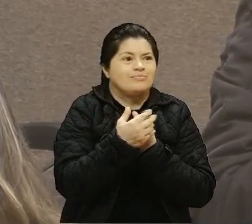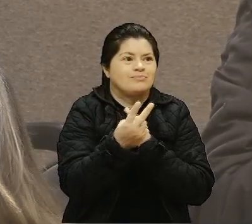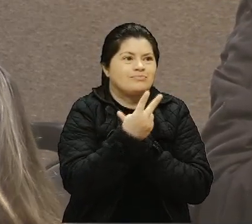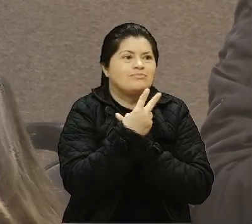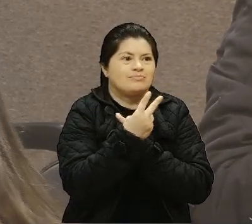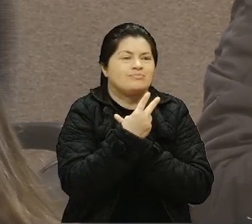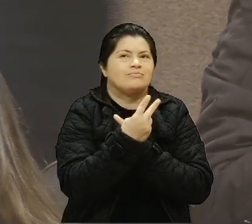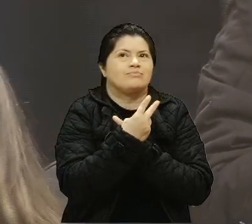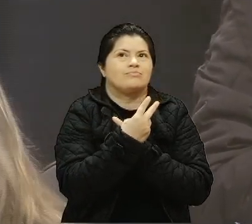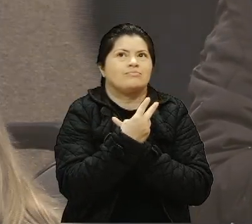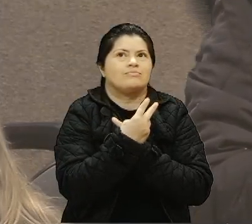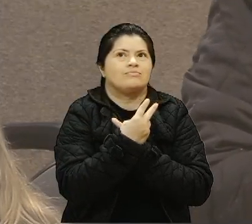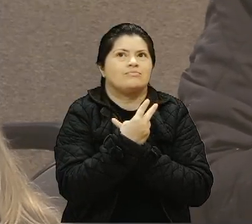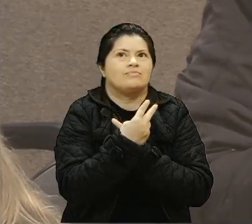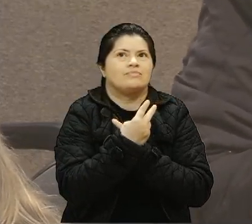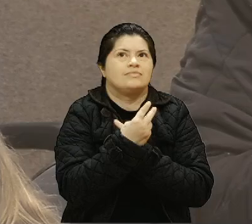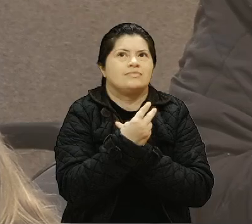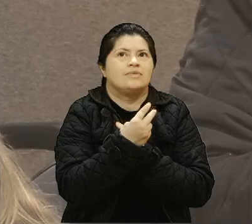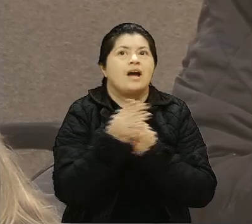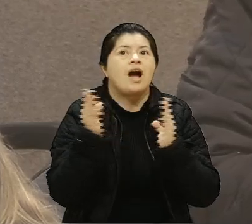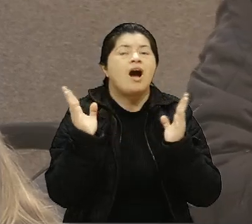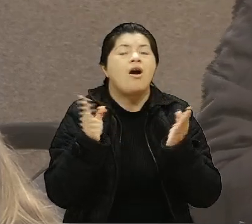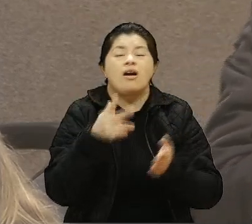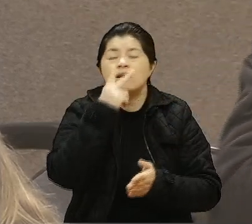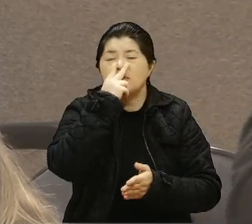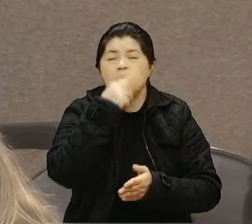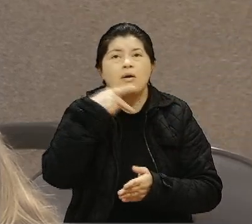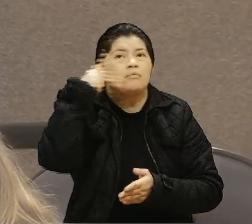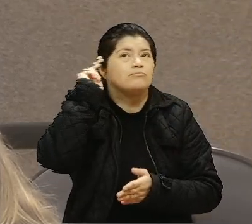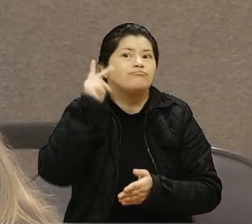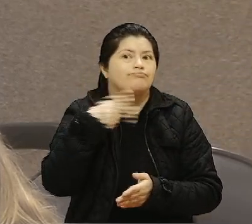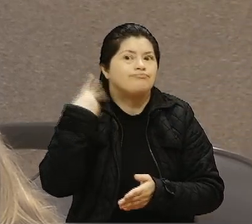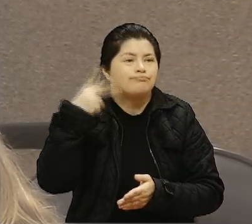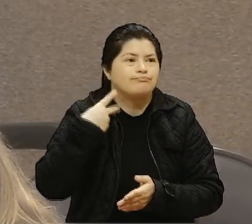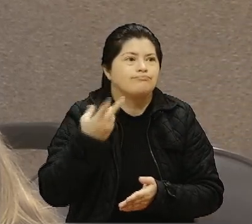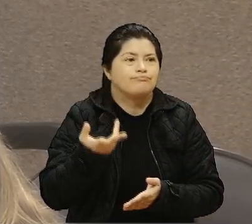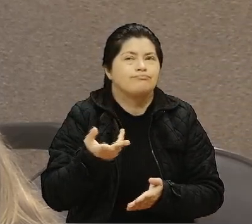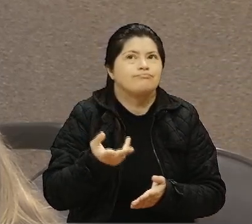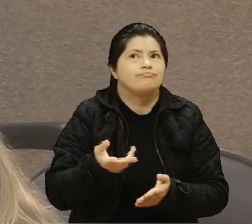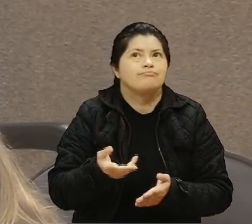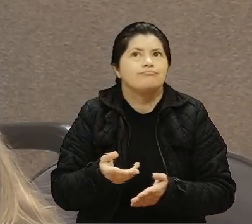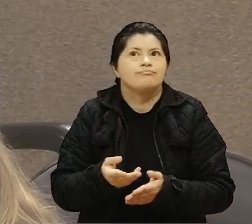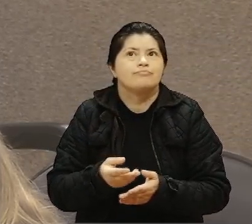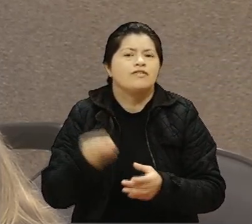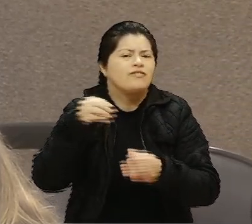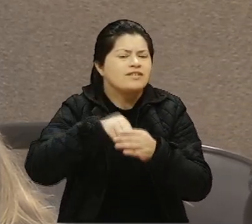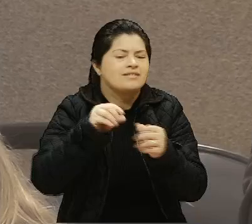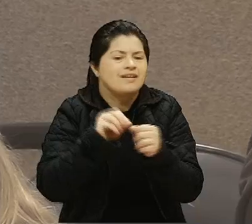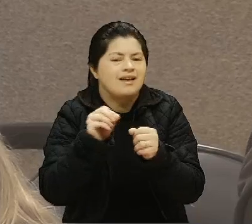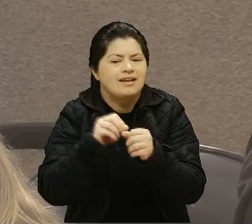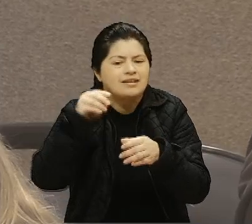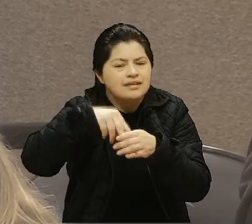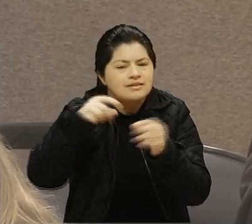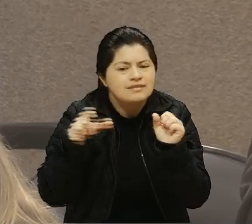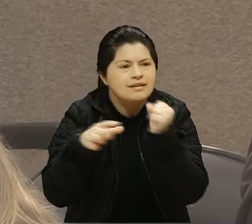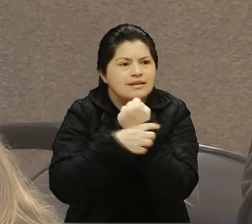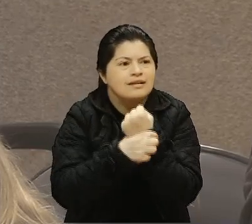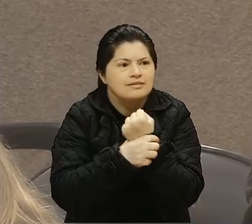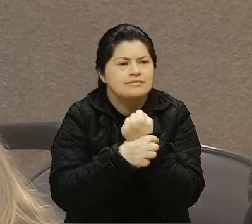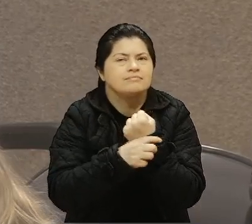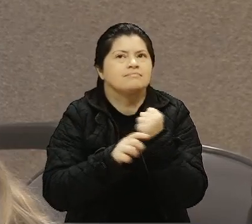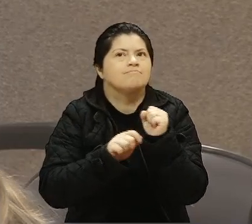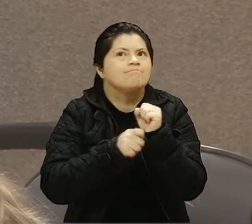autodefender. É a mesma coisa agora, vereador Iago, se a gente fizesse uma votação secreta aqui na Câmara. O senhor teria dúvida que o senhor